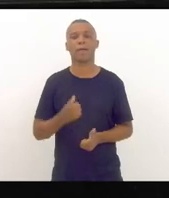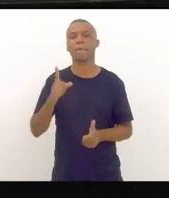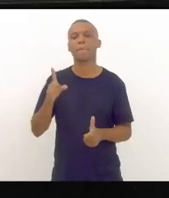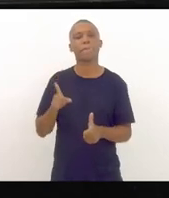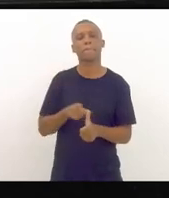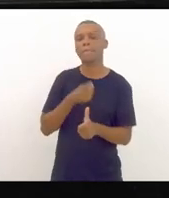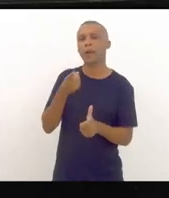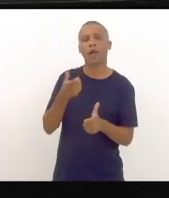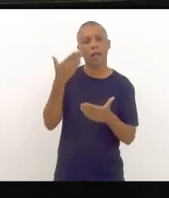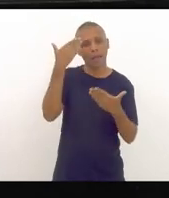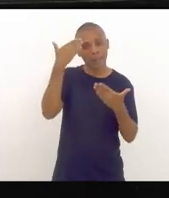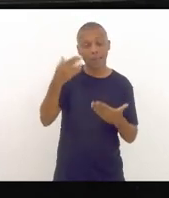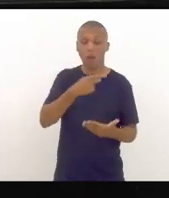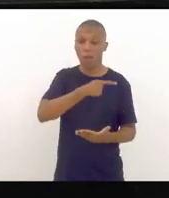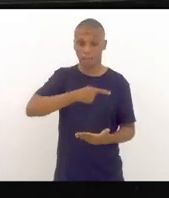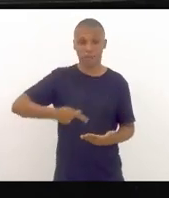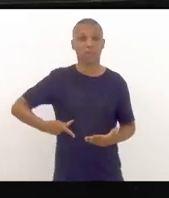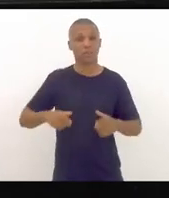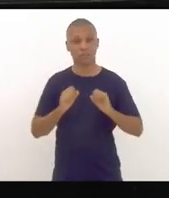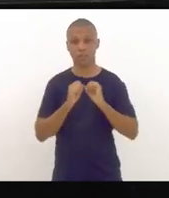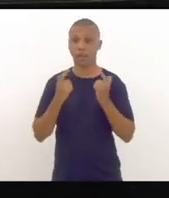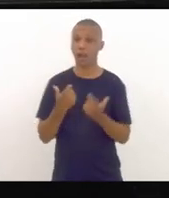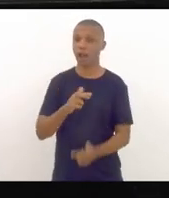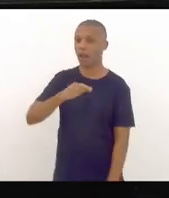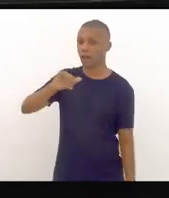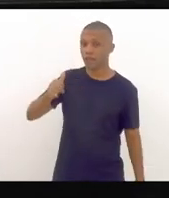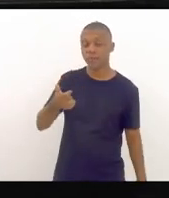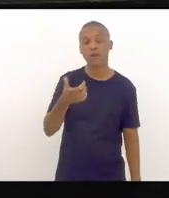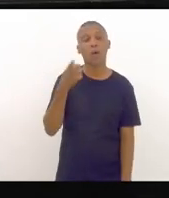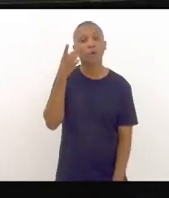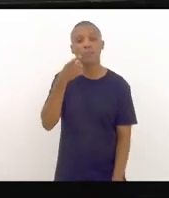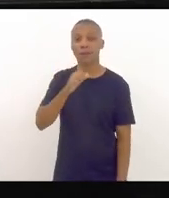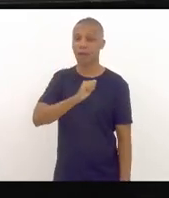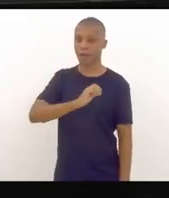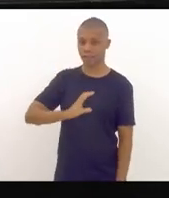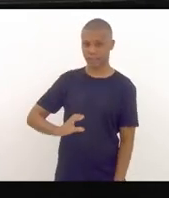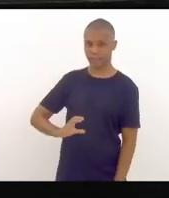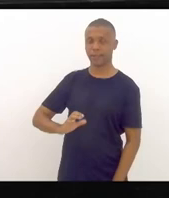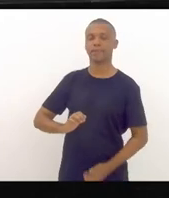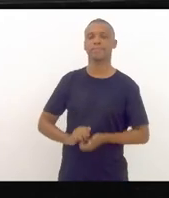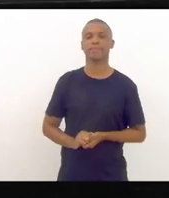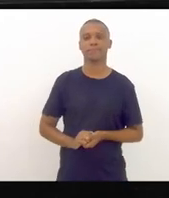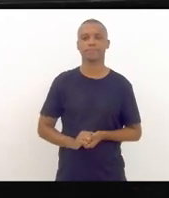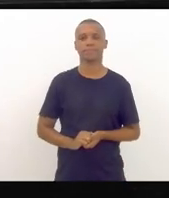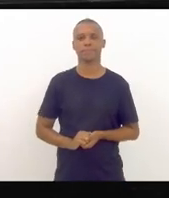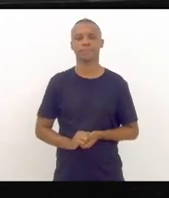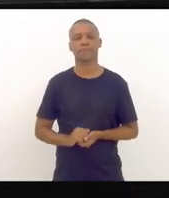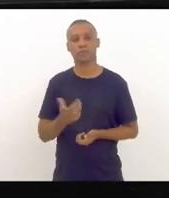agradecer ao presidente da casa, deputado André Siciliano, por ter nos deixado